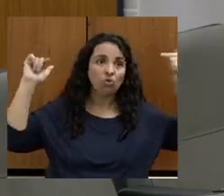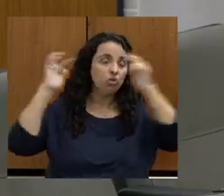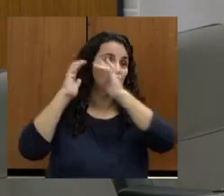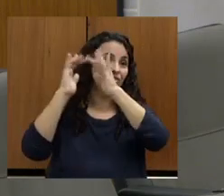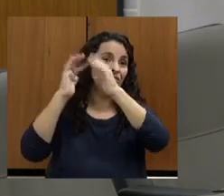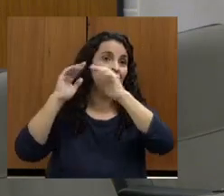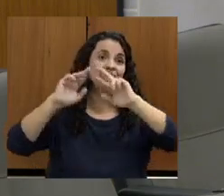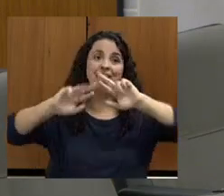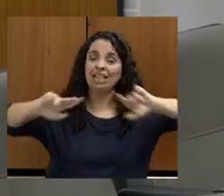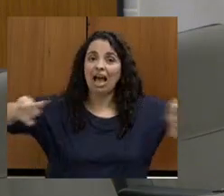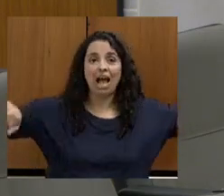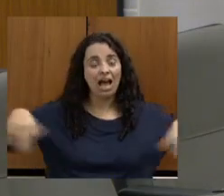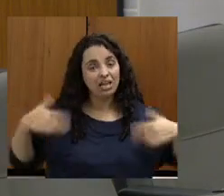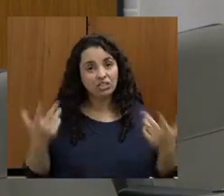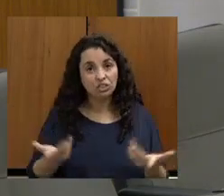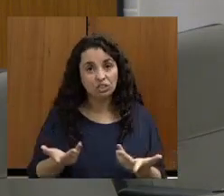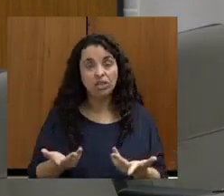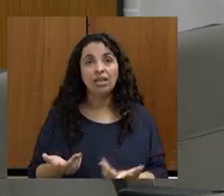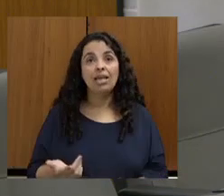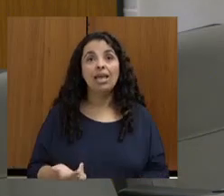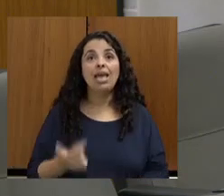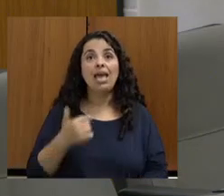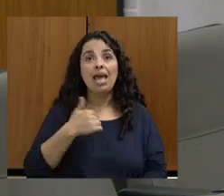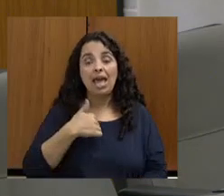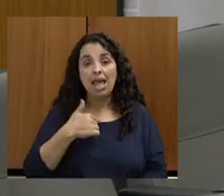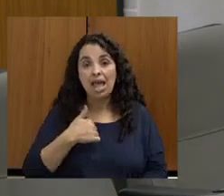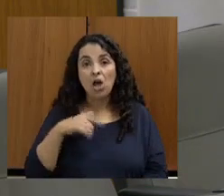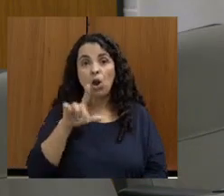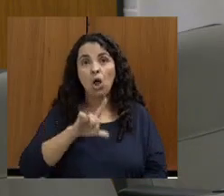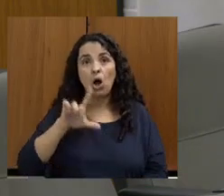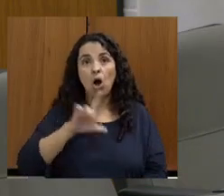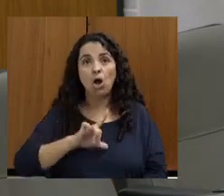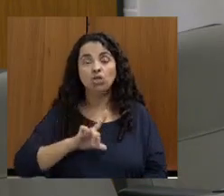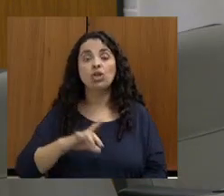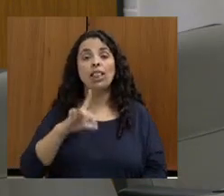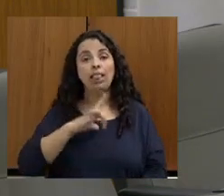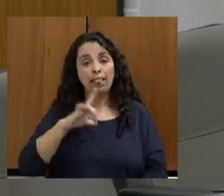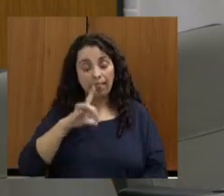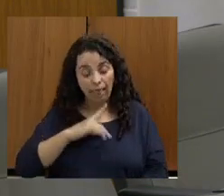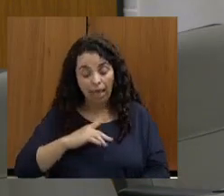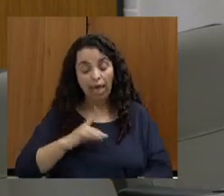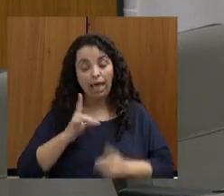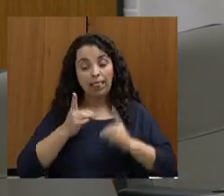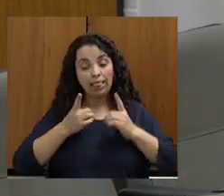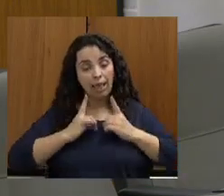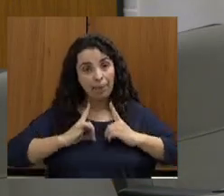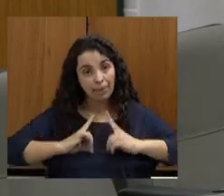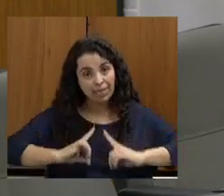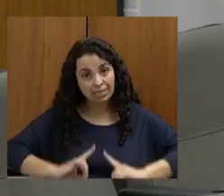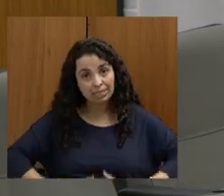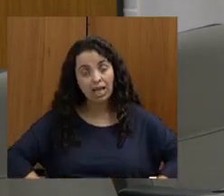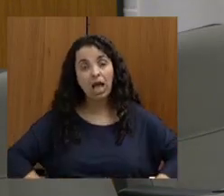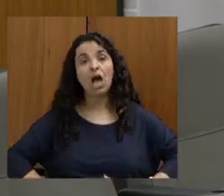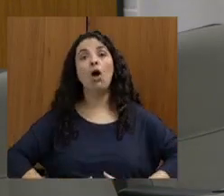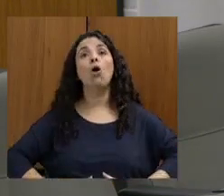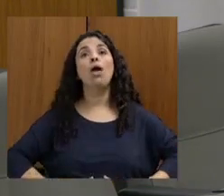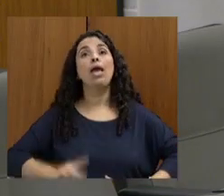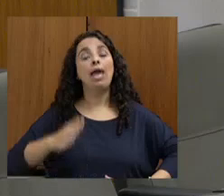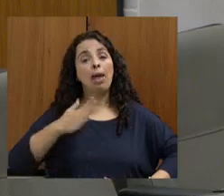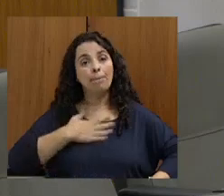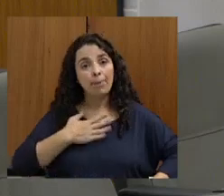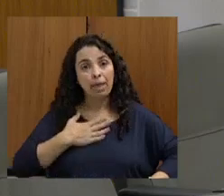psicólogas, entrando em contato com